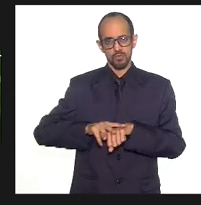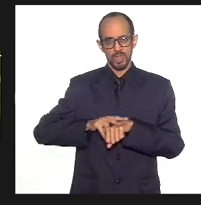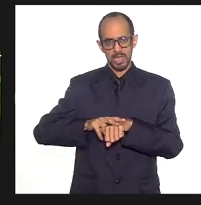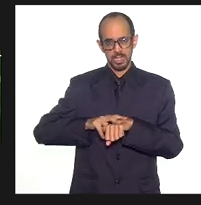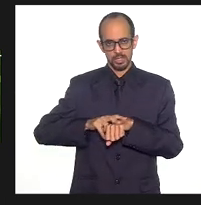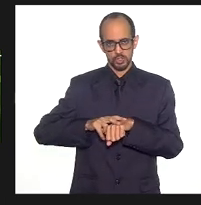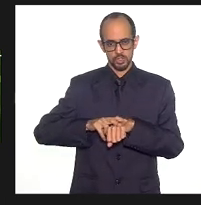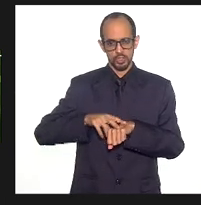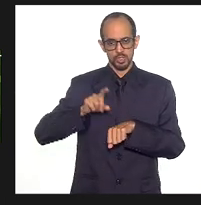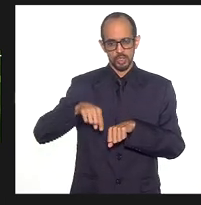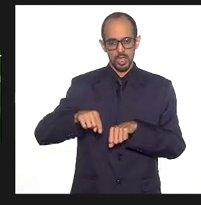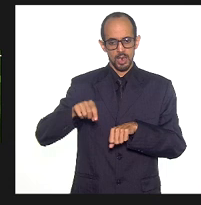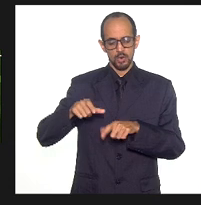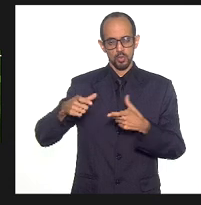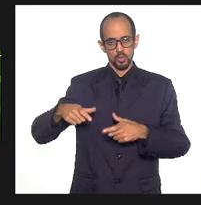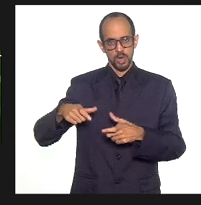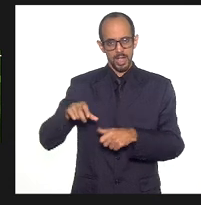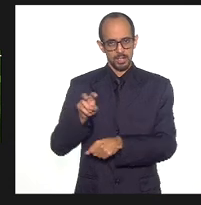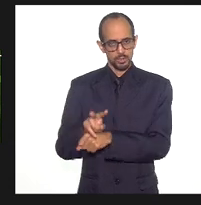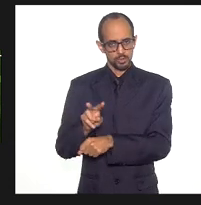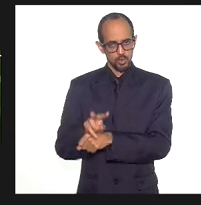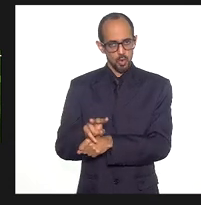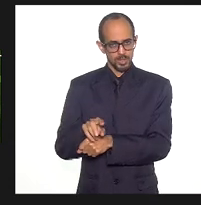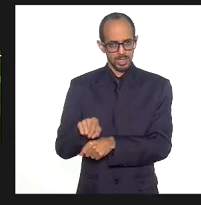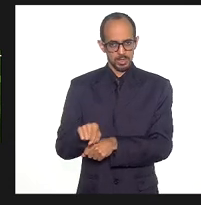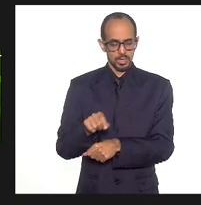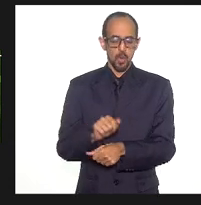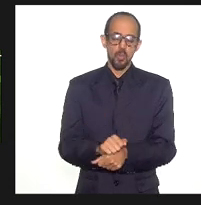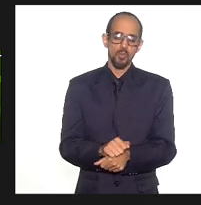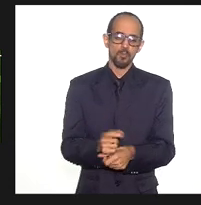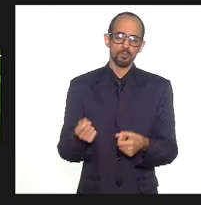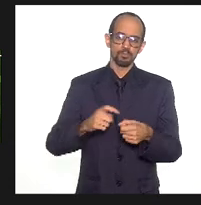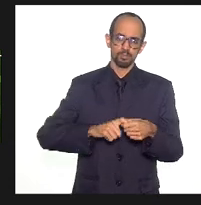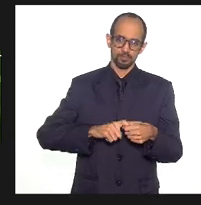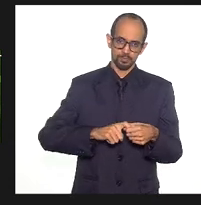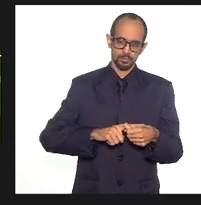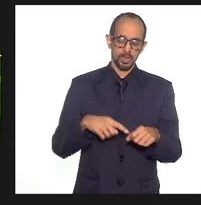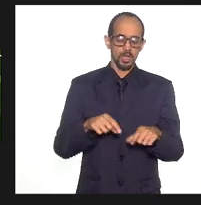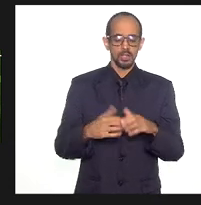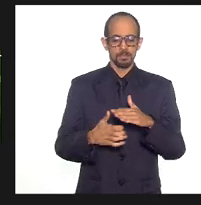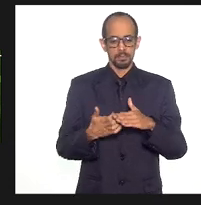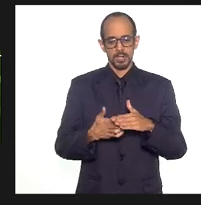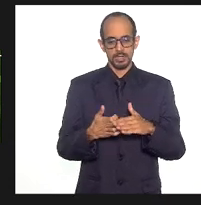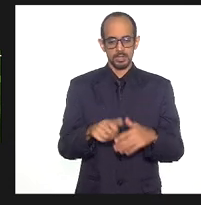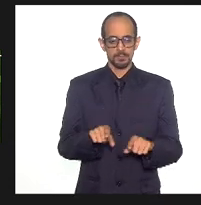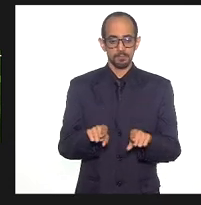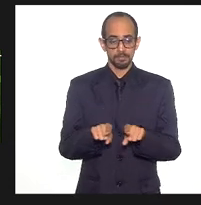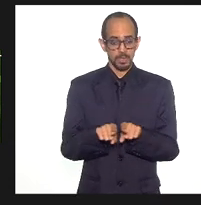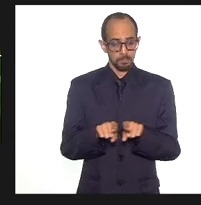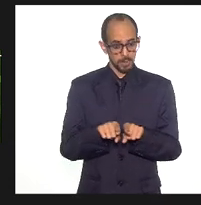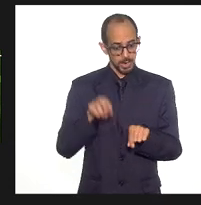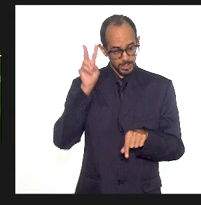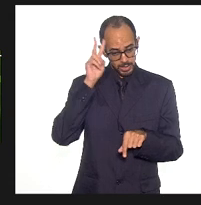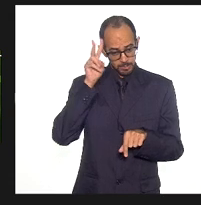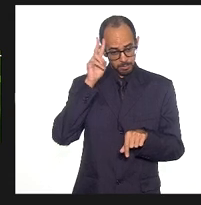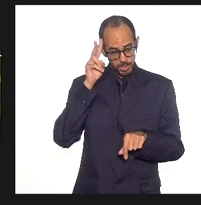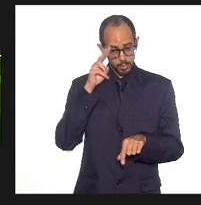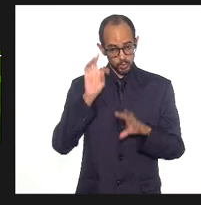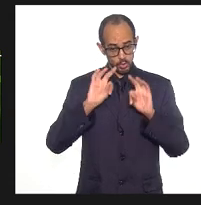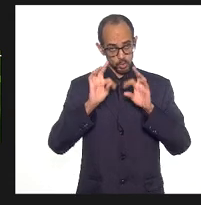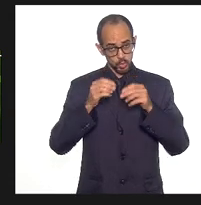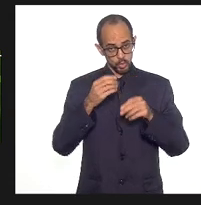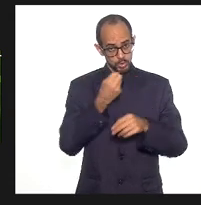em área de concessão, tivemos a redução também dessa parcela, lembrando que esses números sempre envolvem